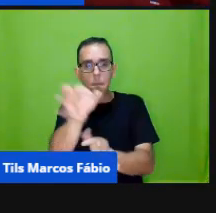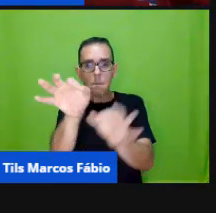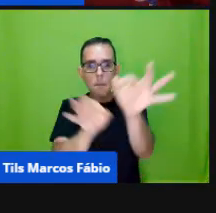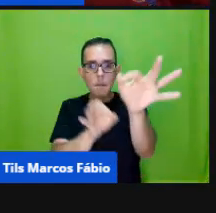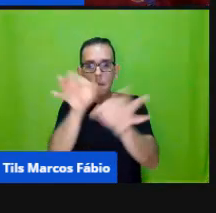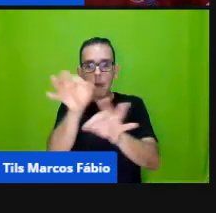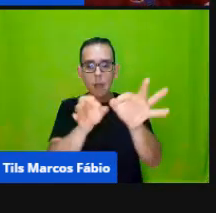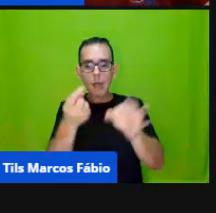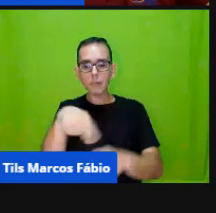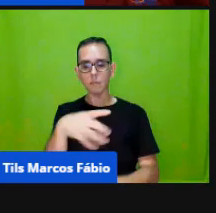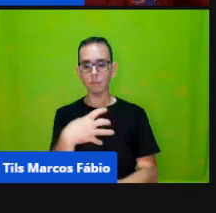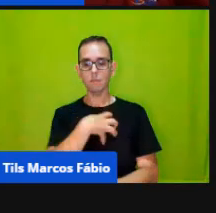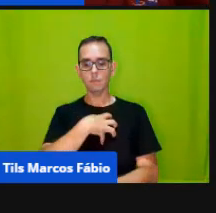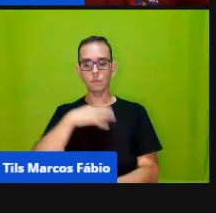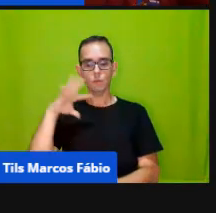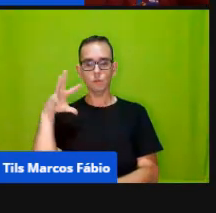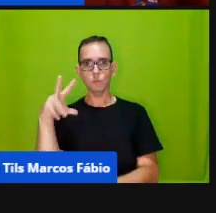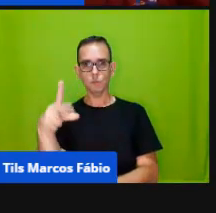essas situações todas.